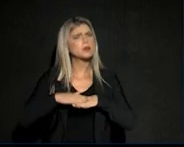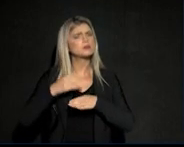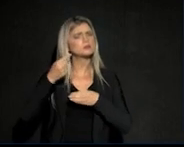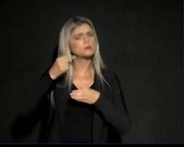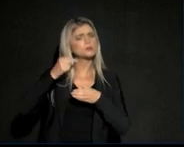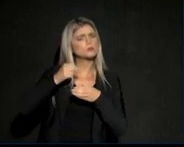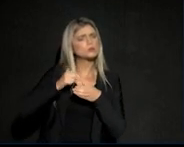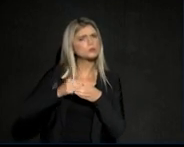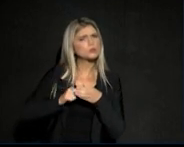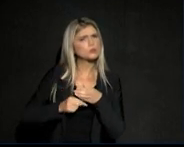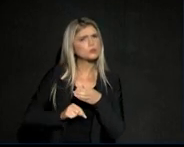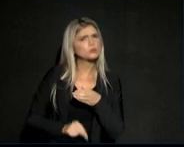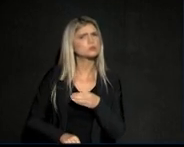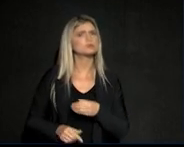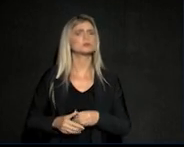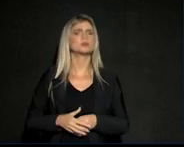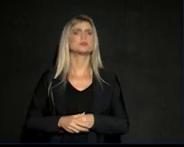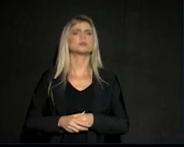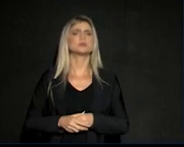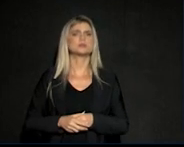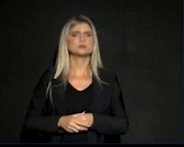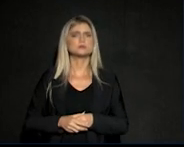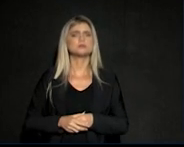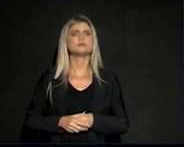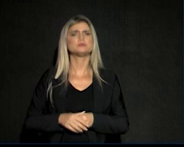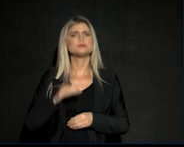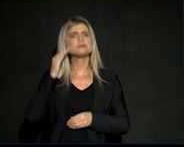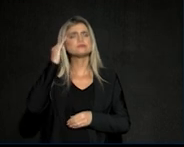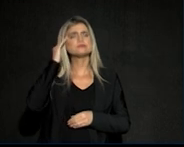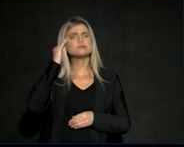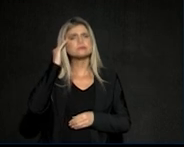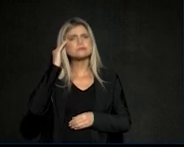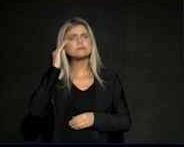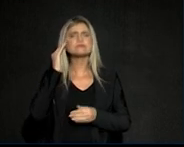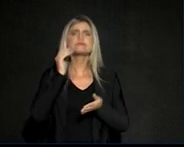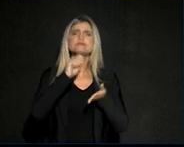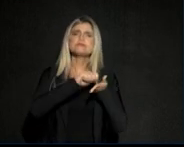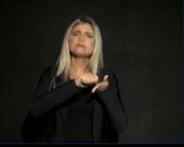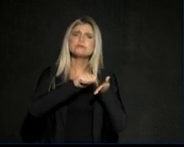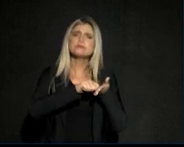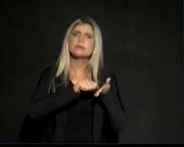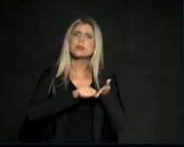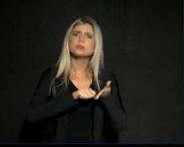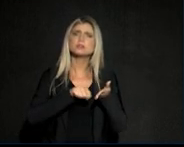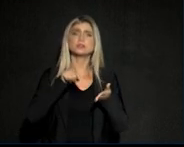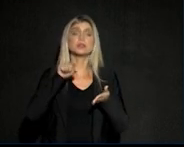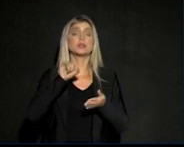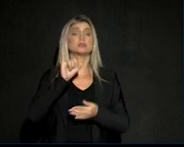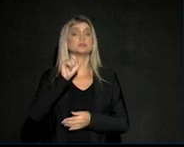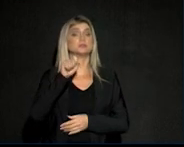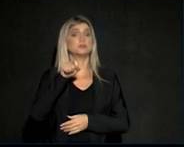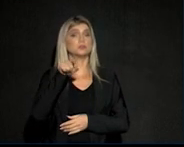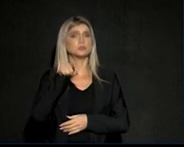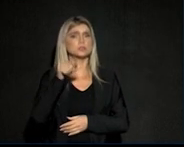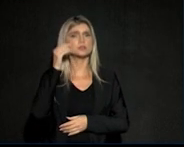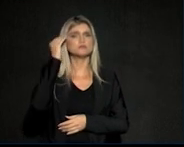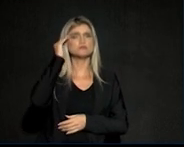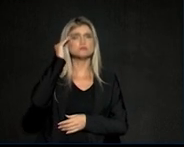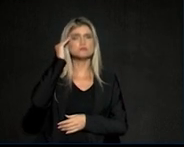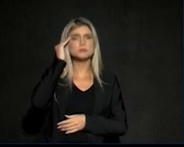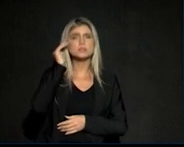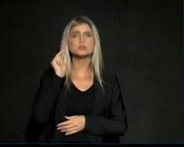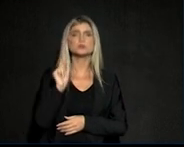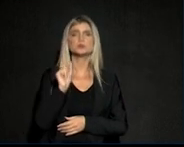aprofundar essa vocação integrar a sagge E aí assim você já era um senso de propósito na rede